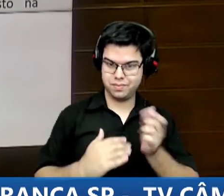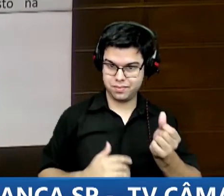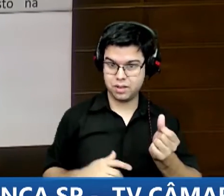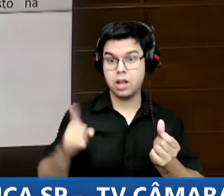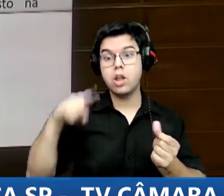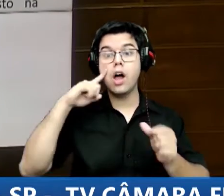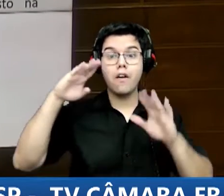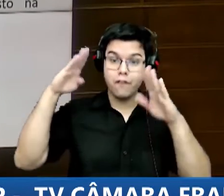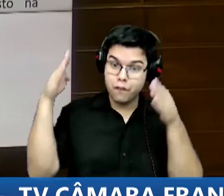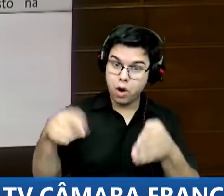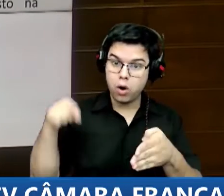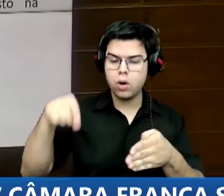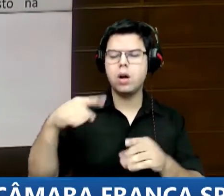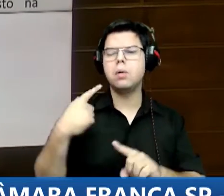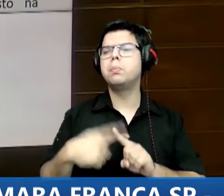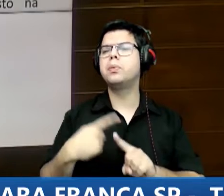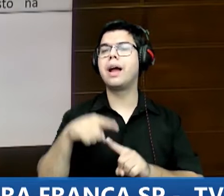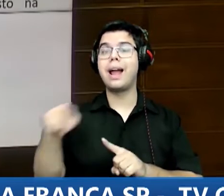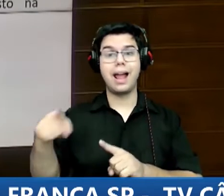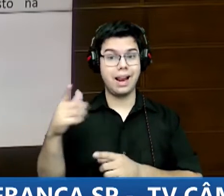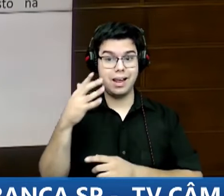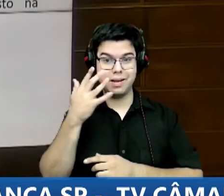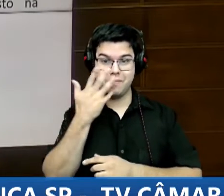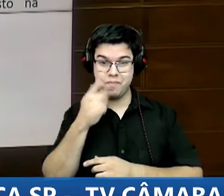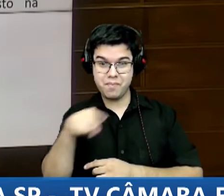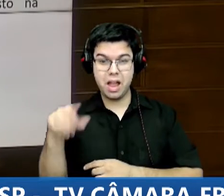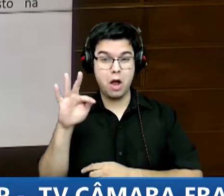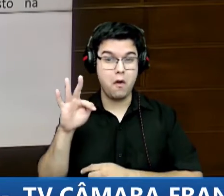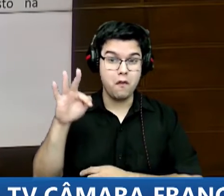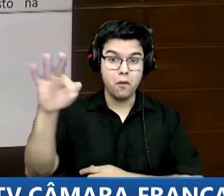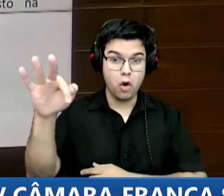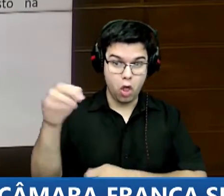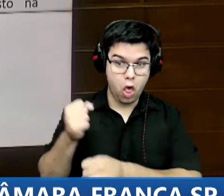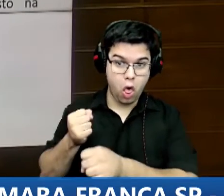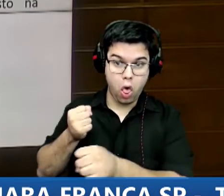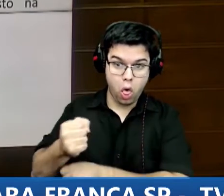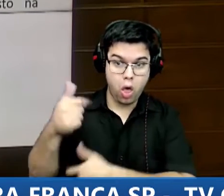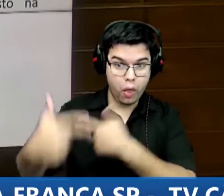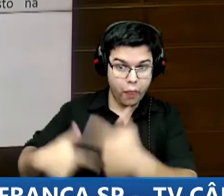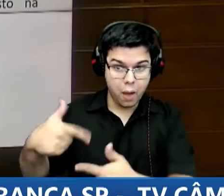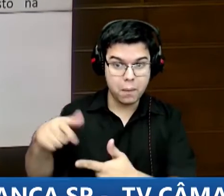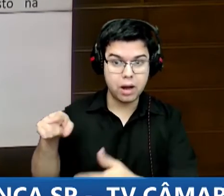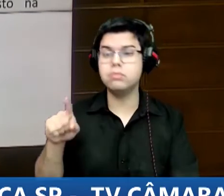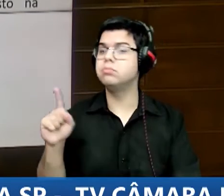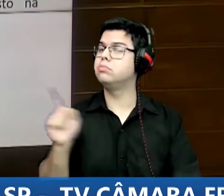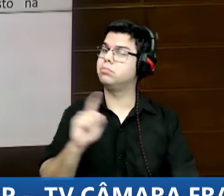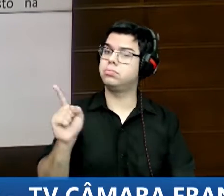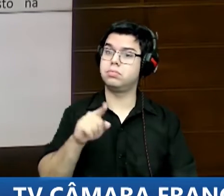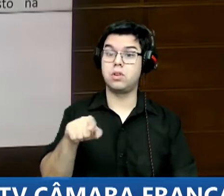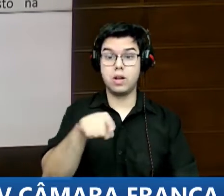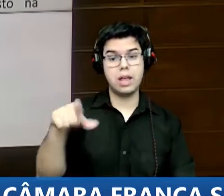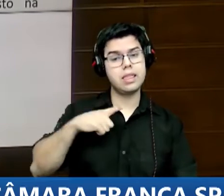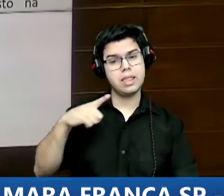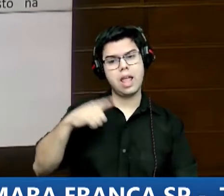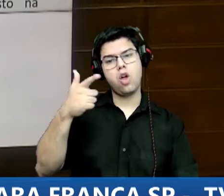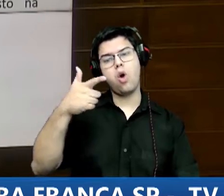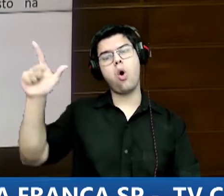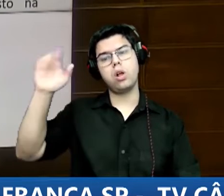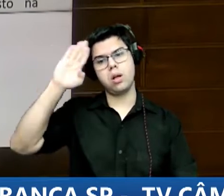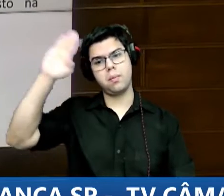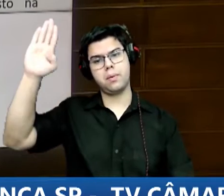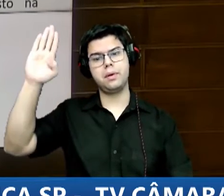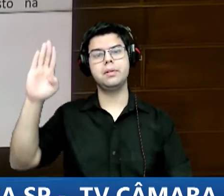não deixar que essas crianças no futuro sejam vítimas do trabalho infantil. Não só o trabalho, existem outras prioridades. O ACAR,